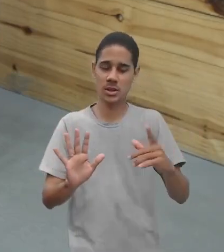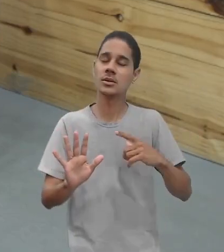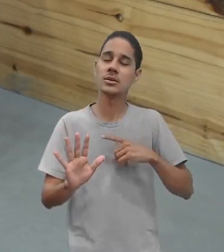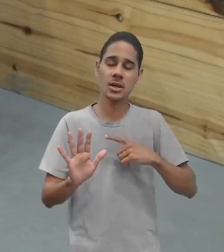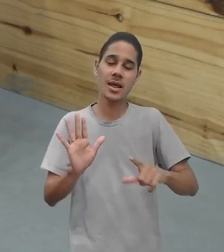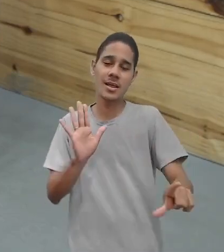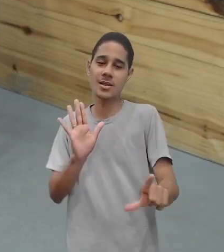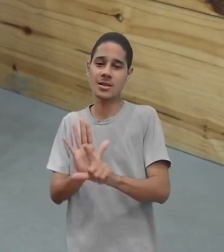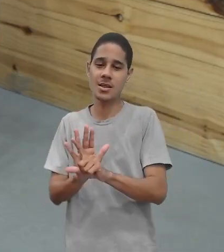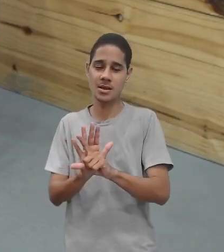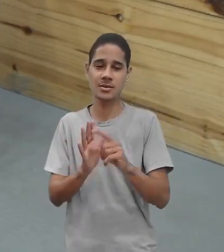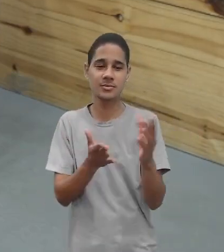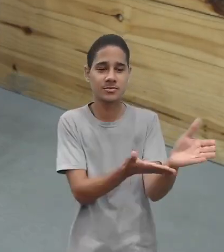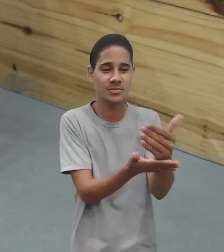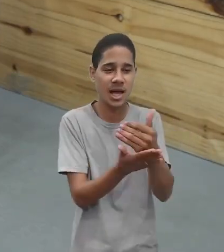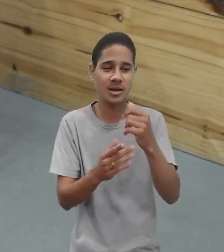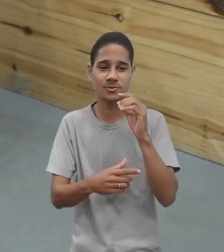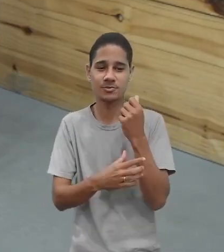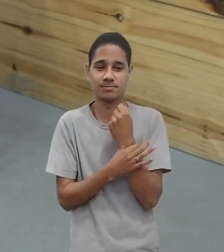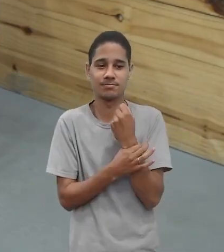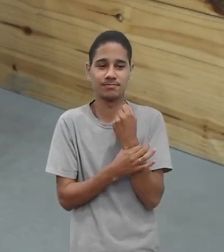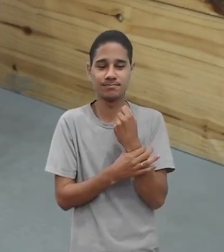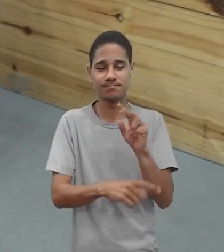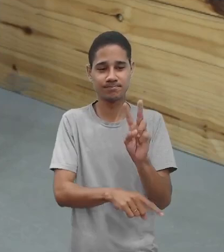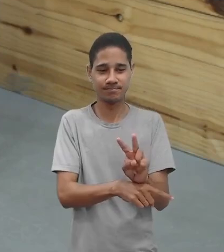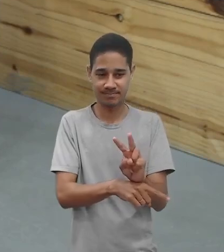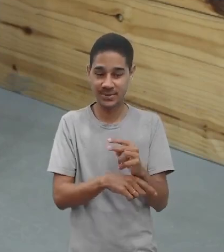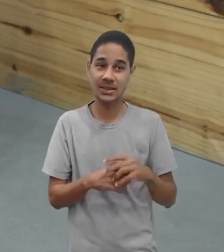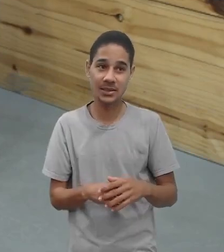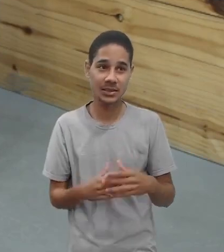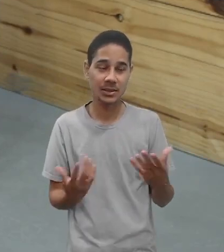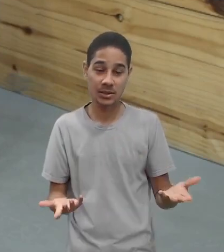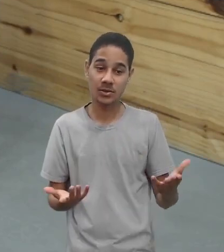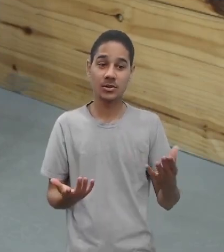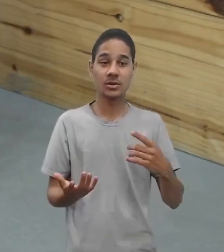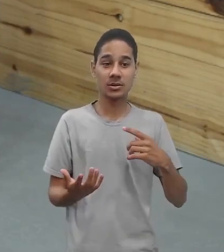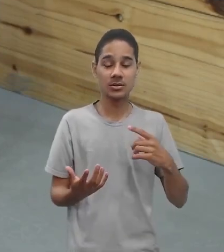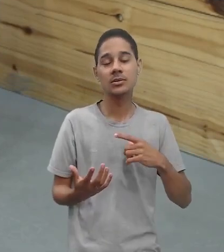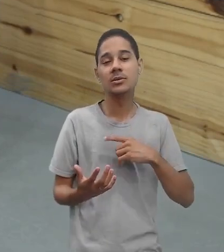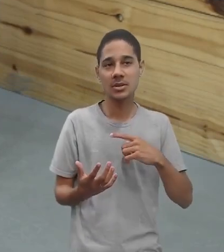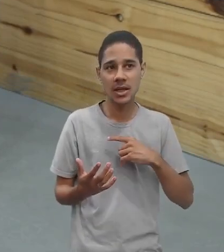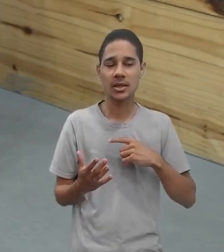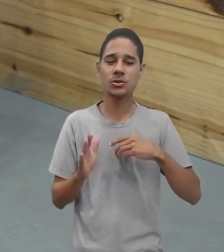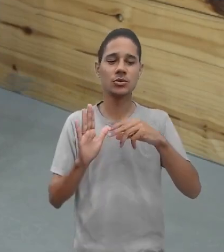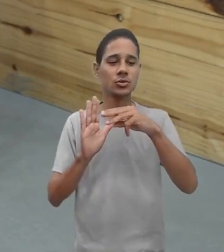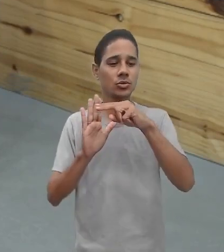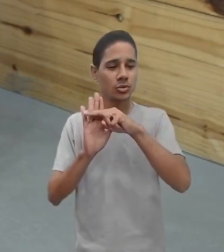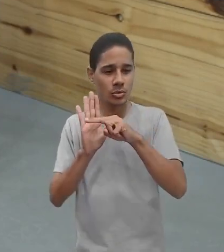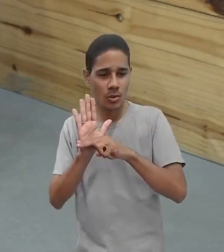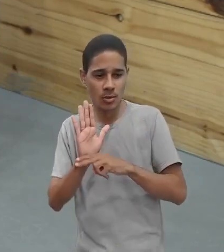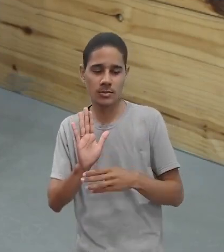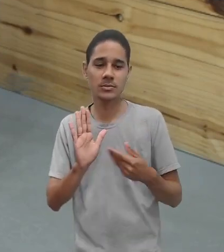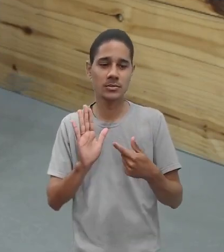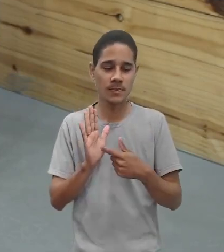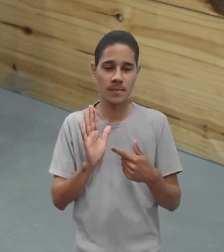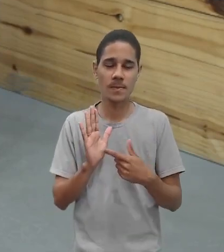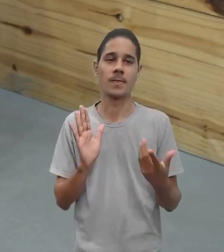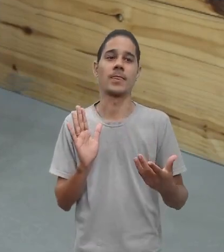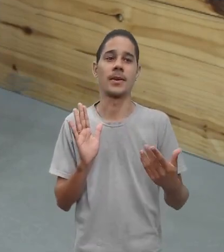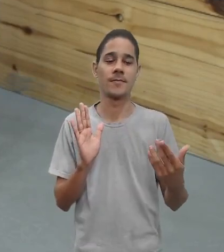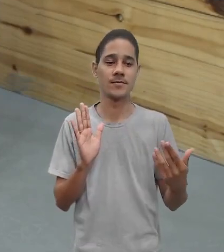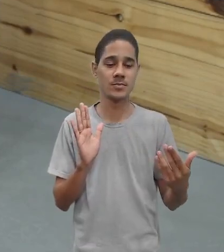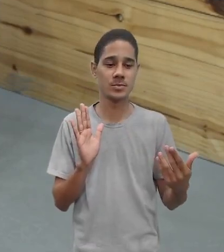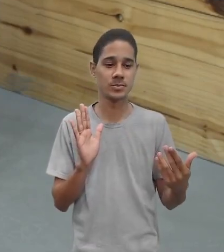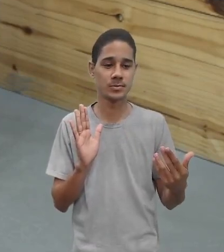de proteção de dados. Quando já existem aí normativas que implicam,